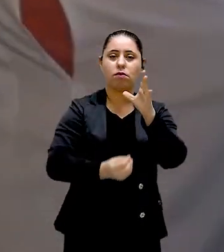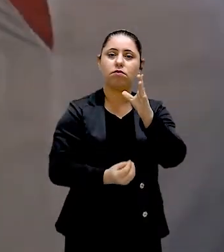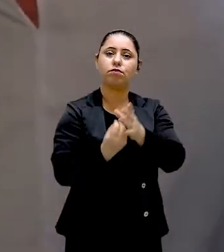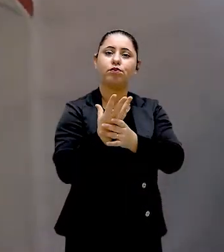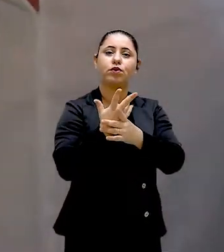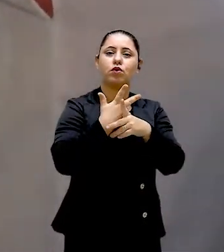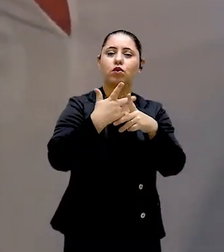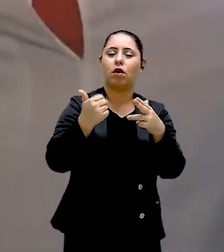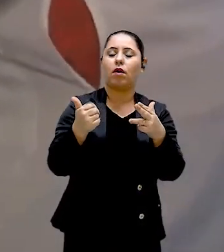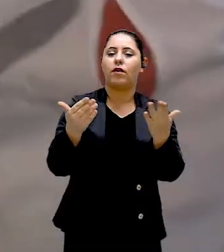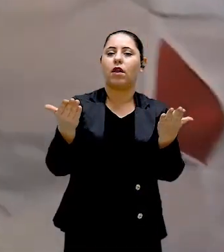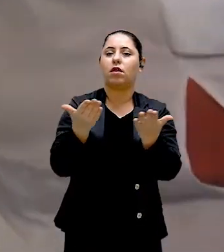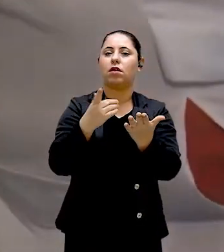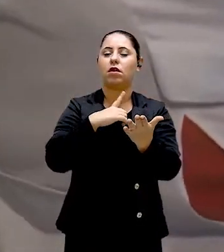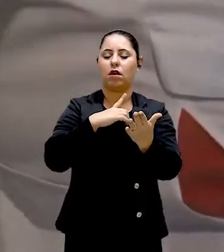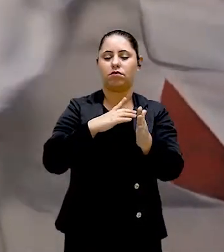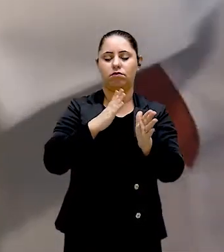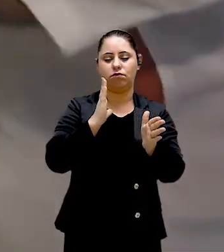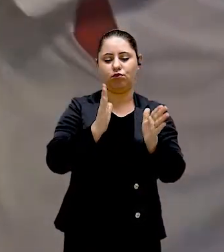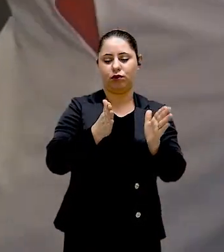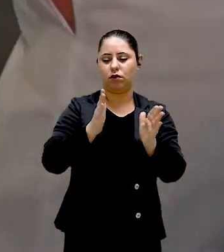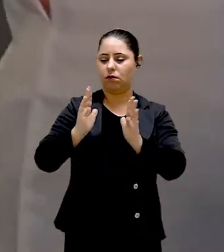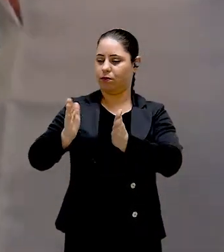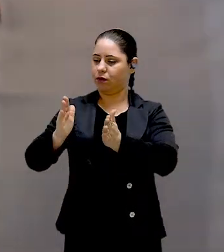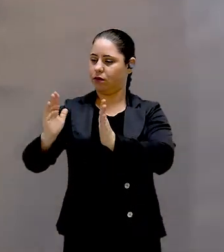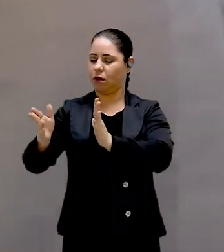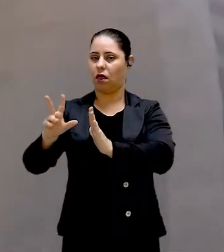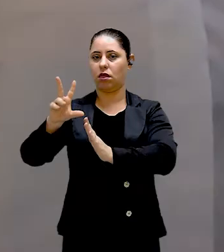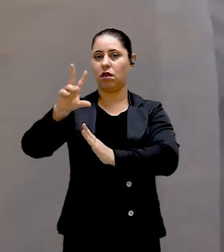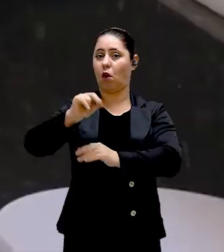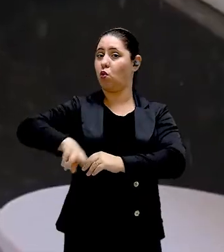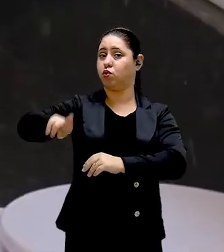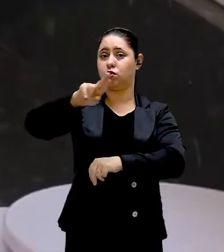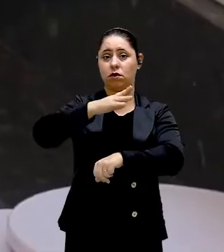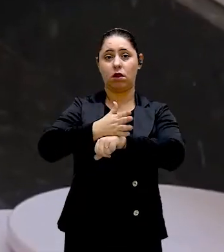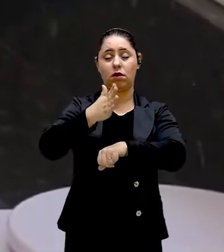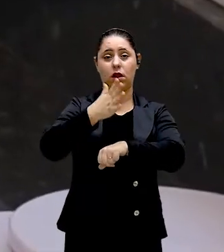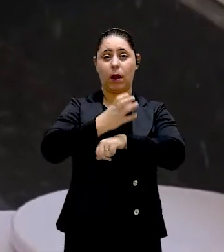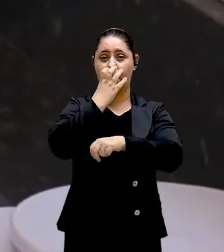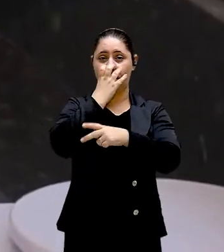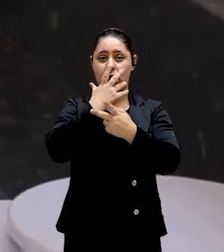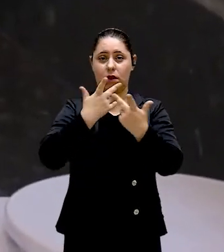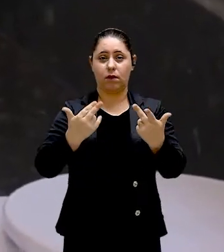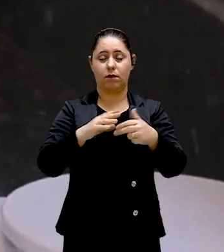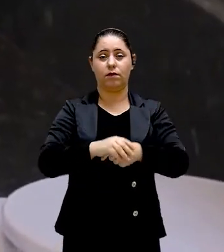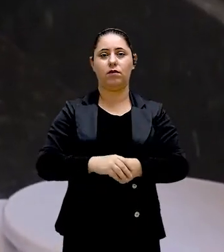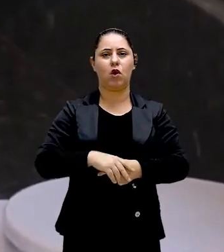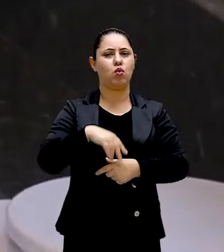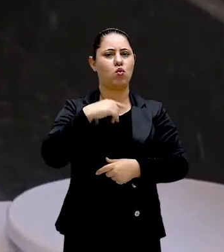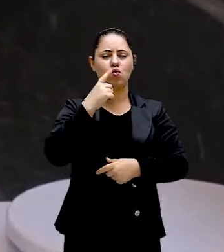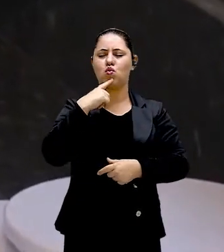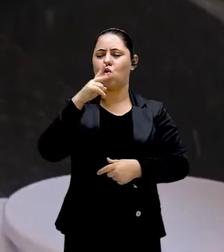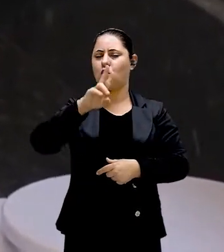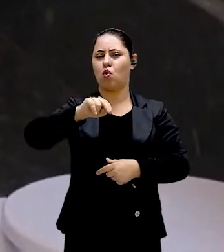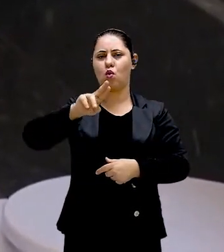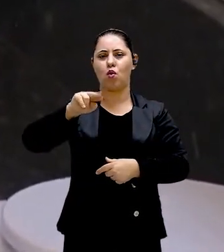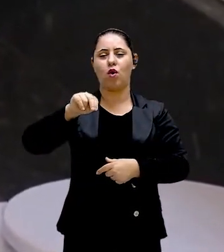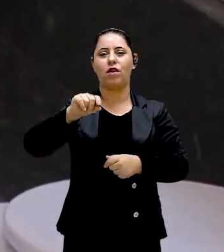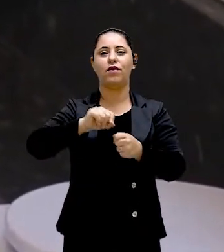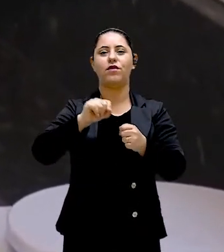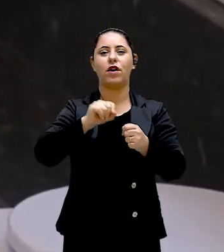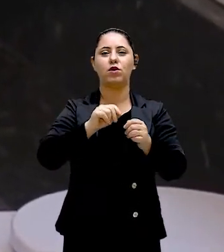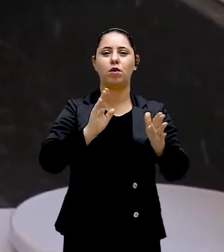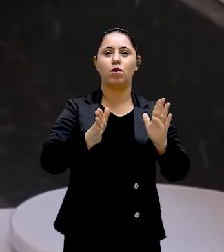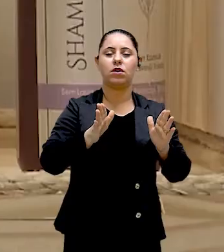uma série de etapas. A opção por não realizar testes em animais em nenhum momento torna o processo mais